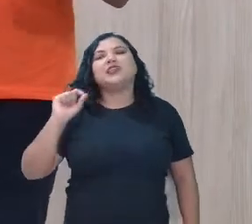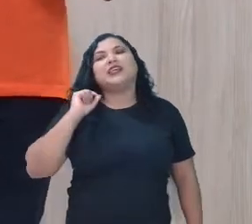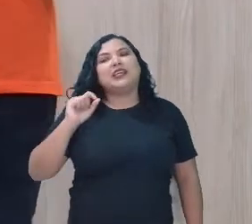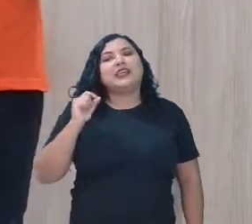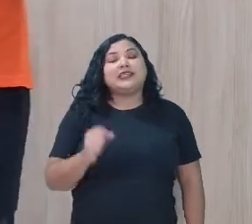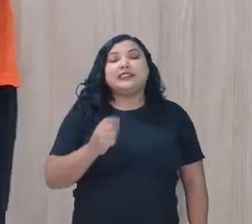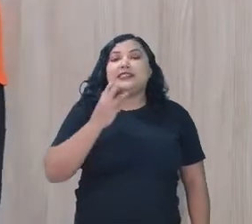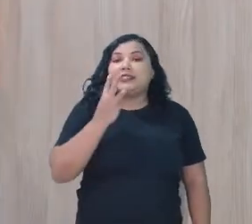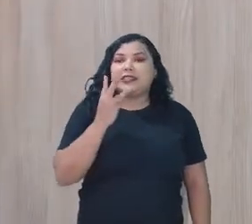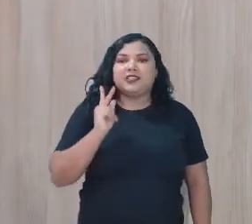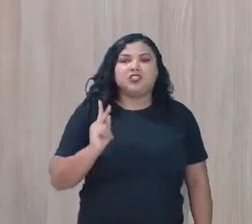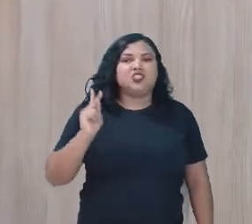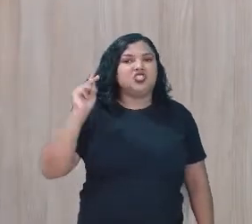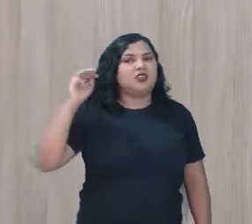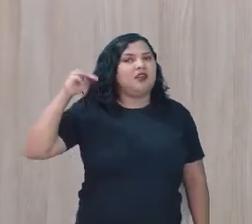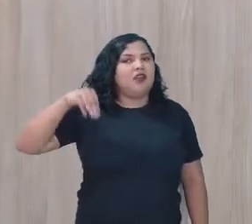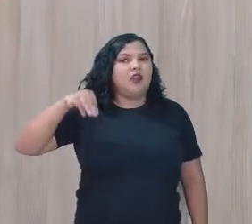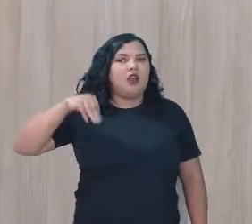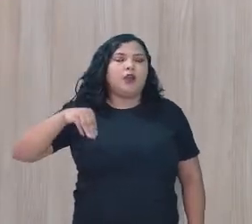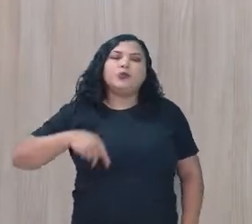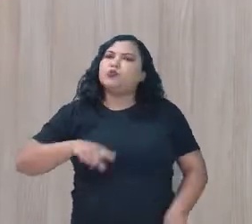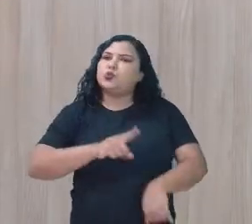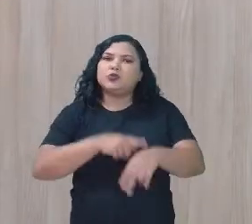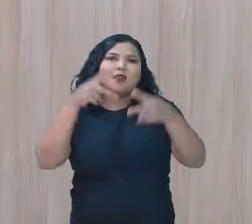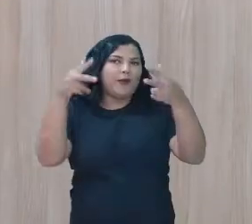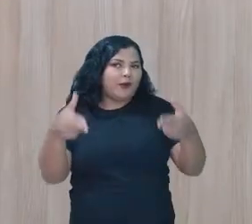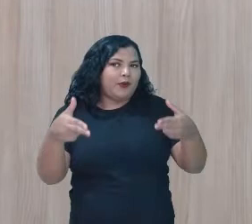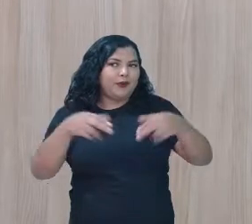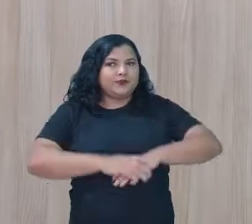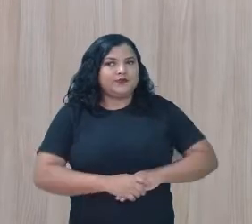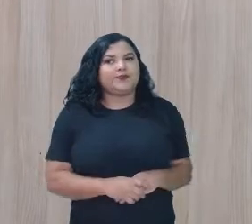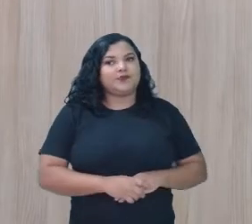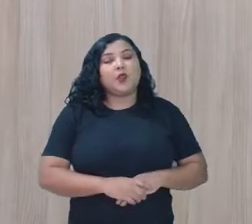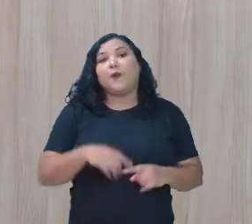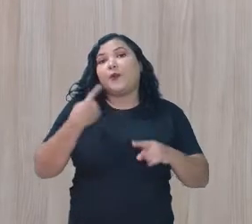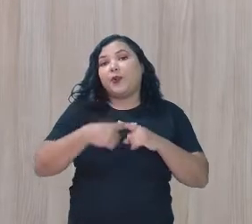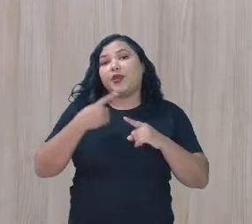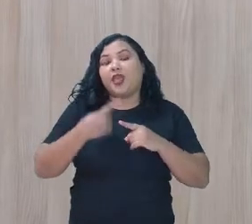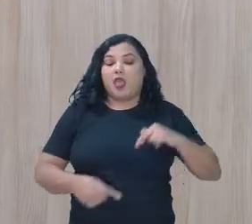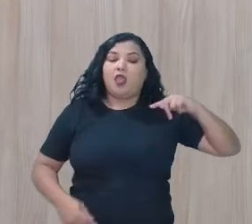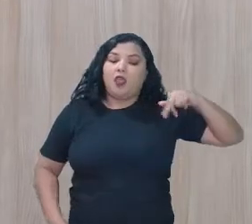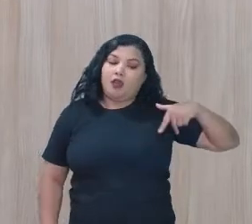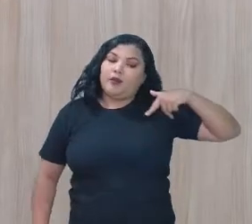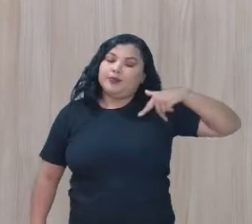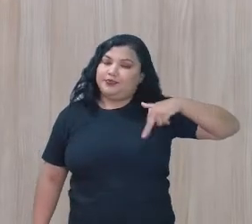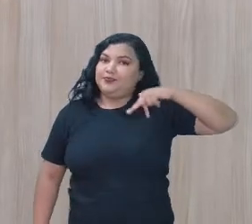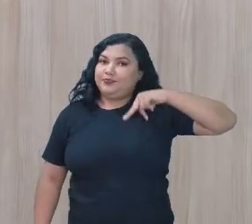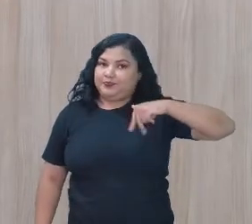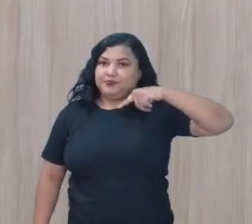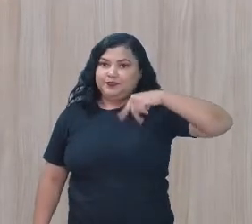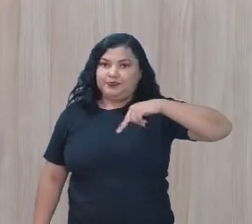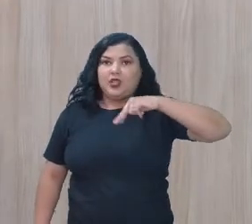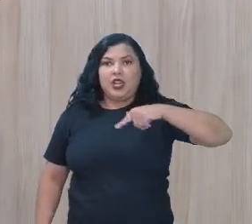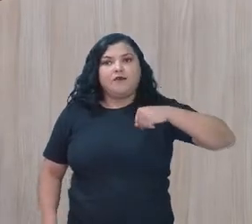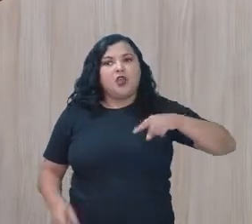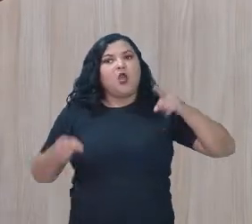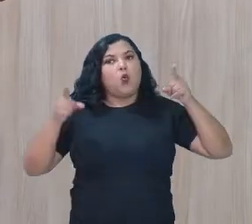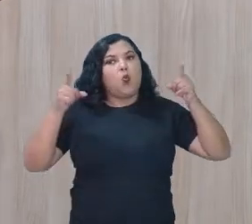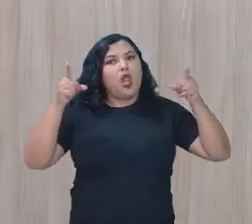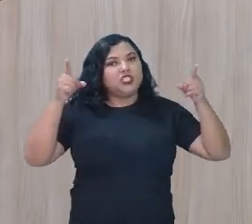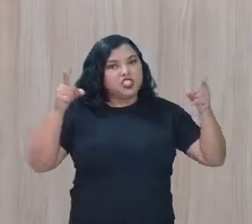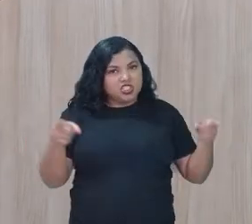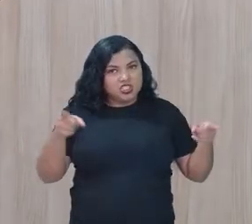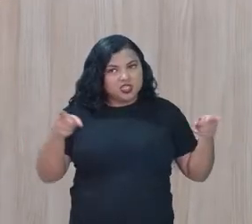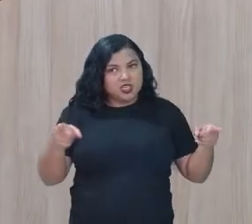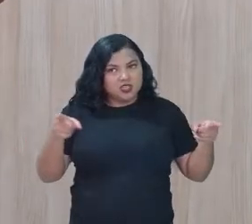percorreu 3 quilômetros nas mesmas 1 hora, certo? Então, ele vai percorrer uma distância menor